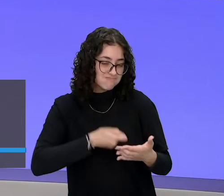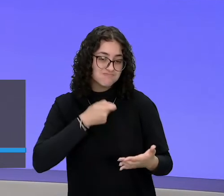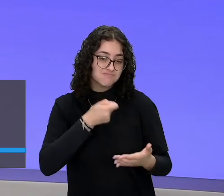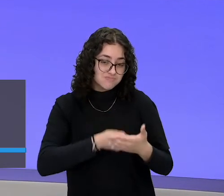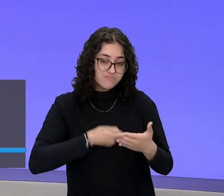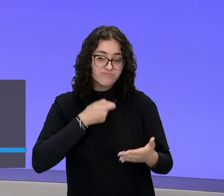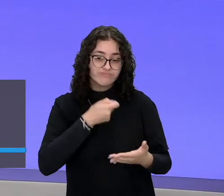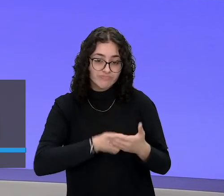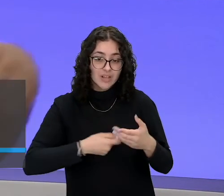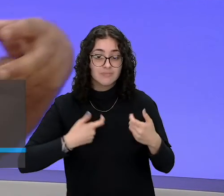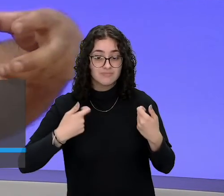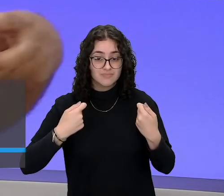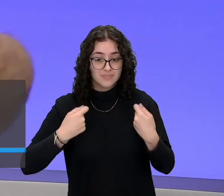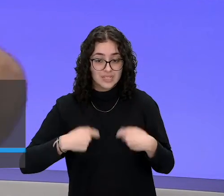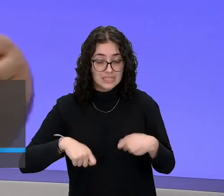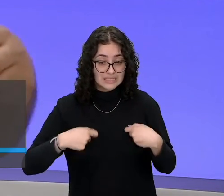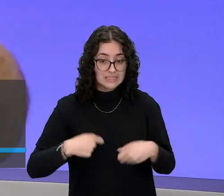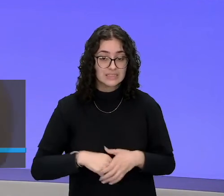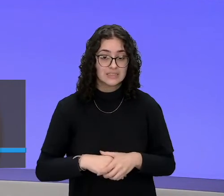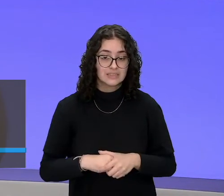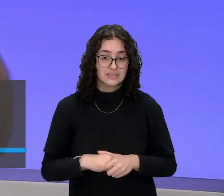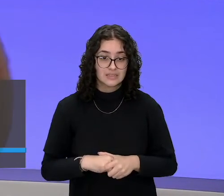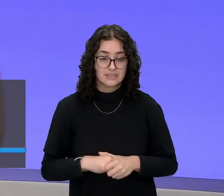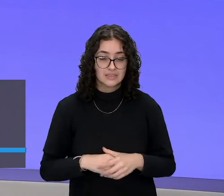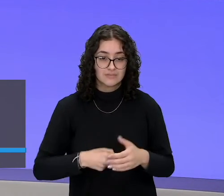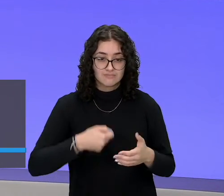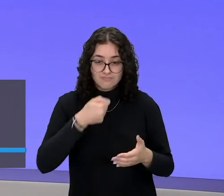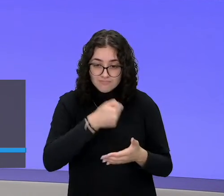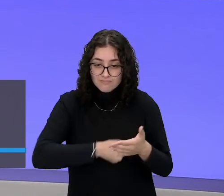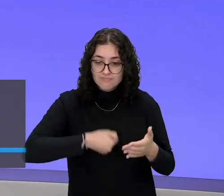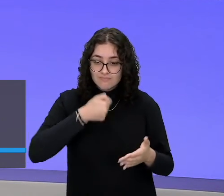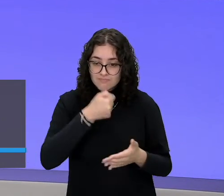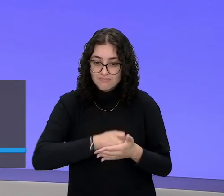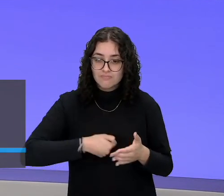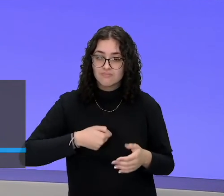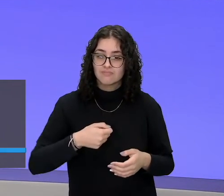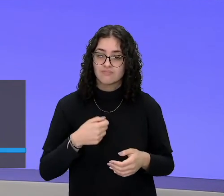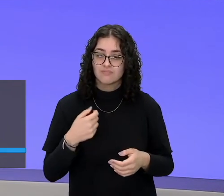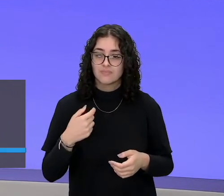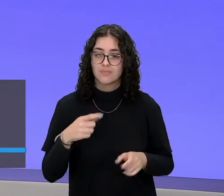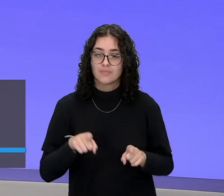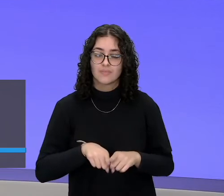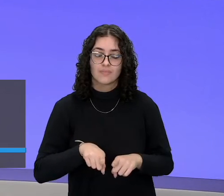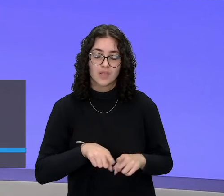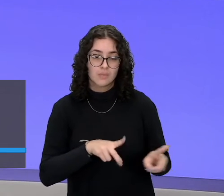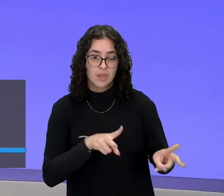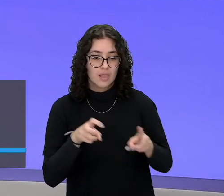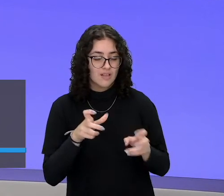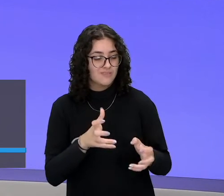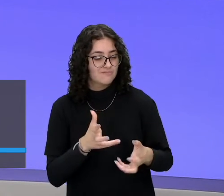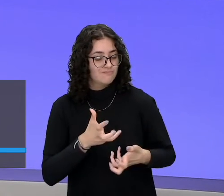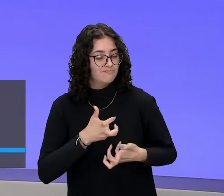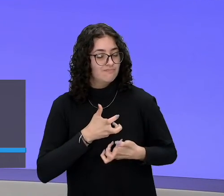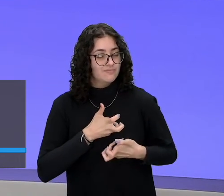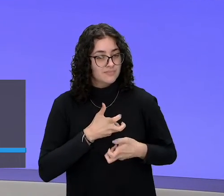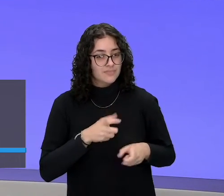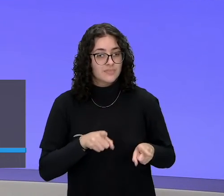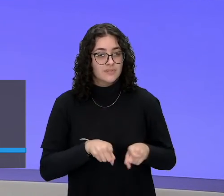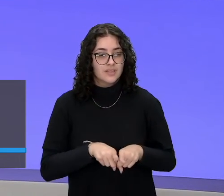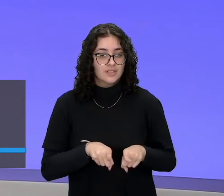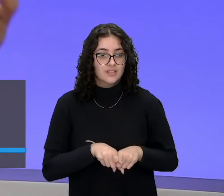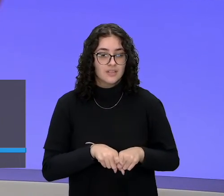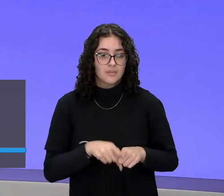ainda hoje é necessária por conta de invasão, de grilagem, a gente percebe o quanto são acolhedores, o quanto